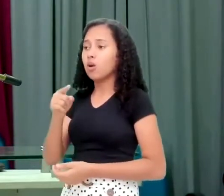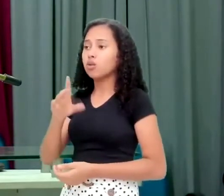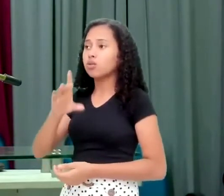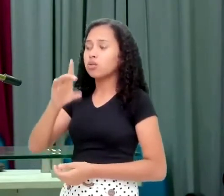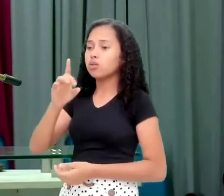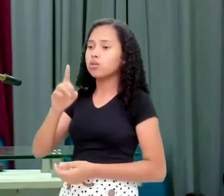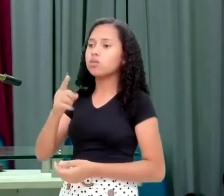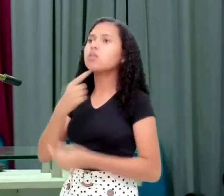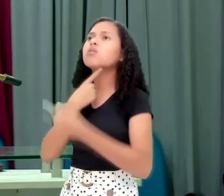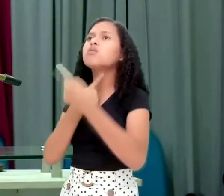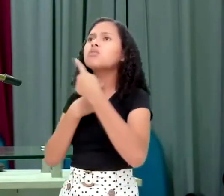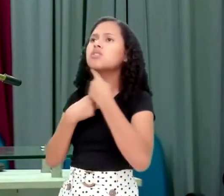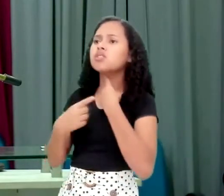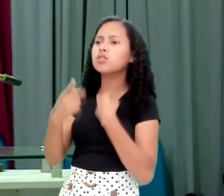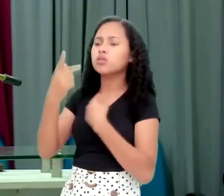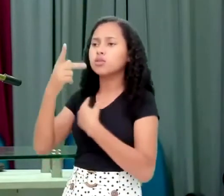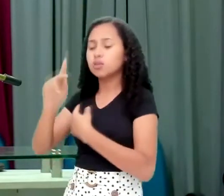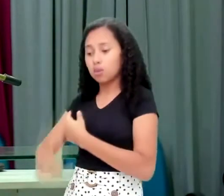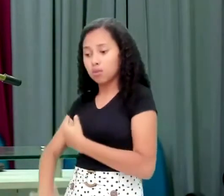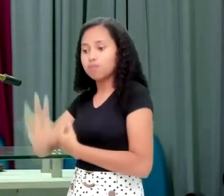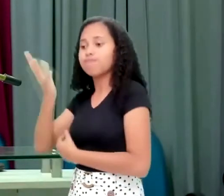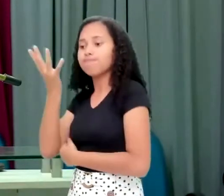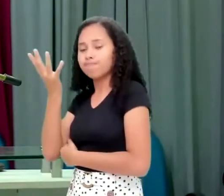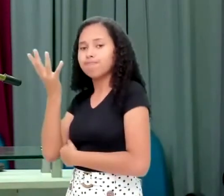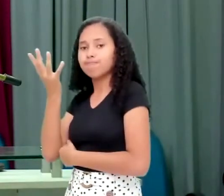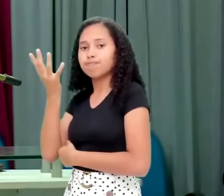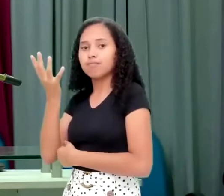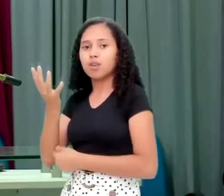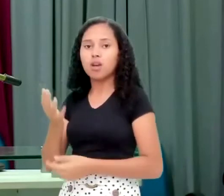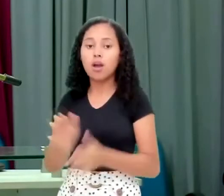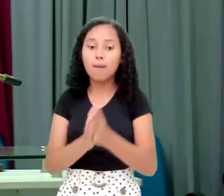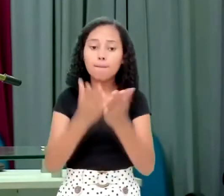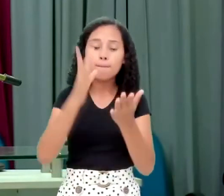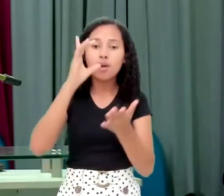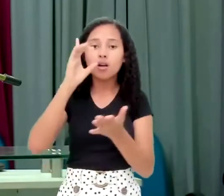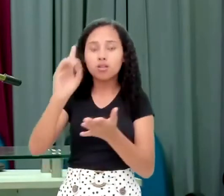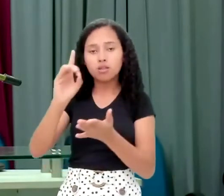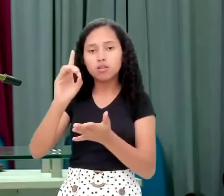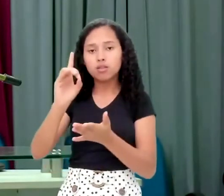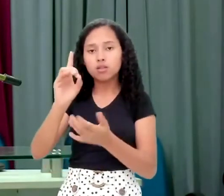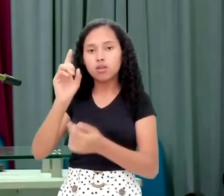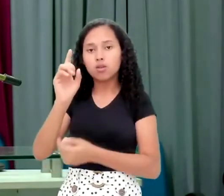segundo a tua petição. Olha, irmão, olhe a palavra que aquele homem disse: